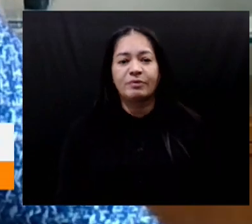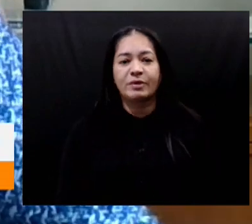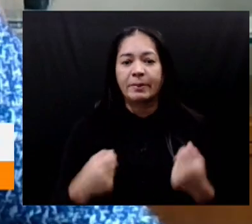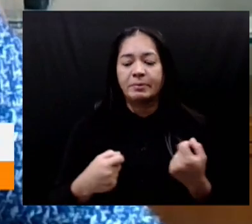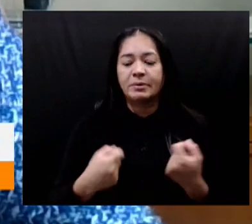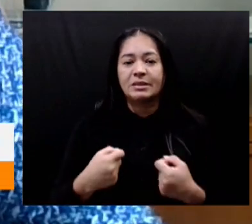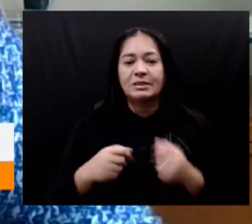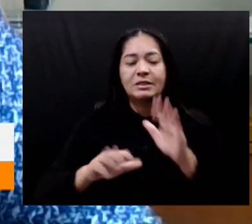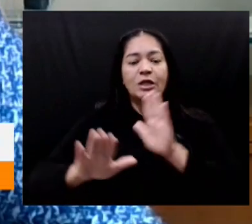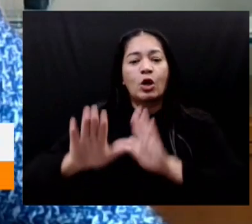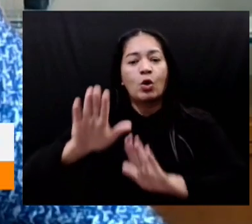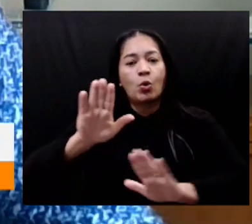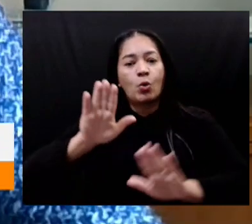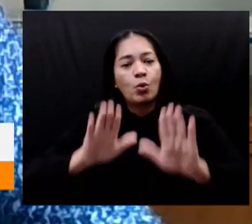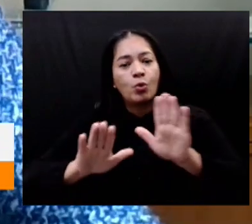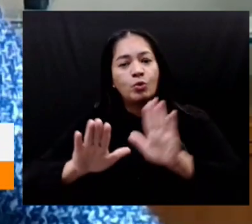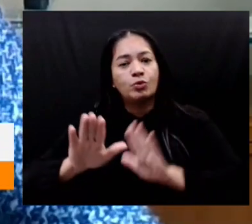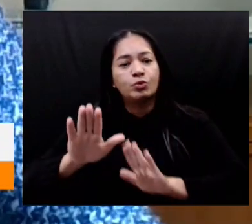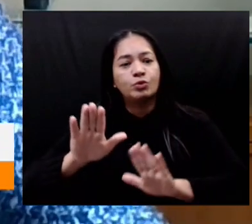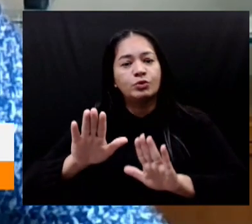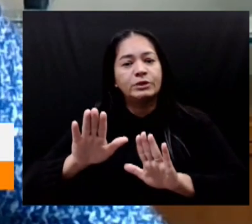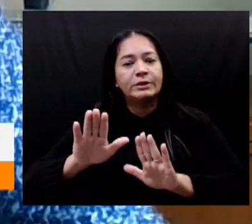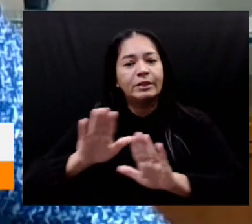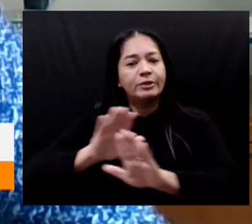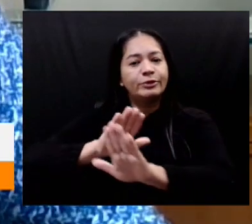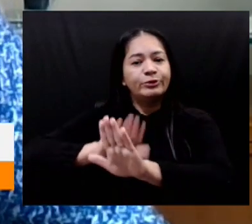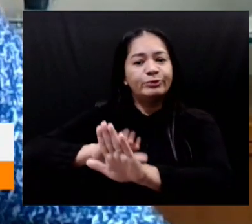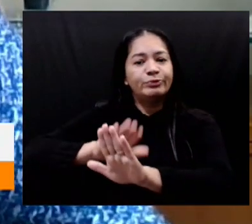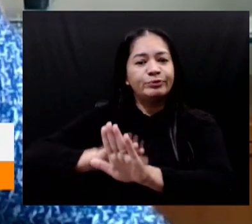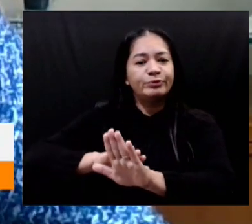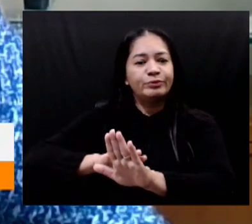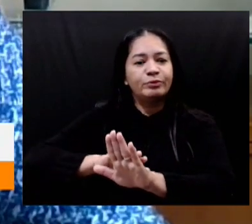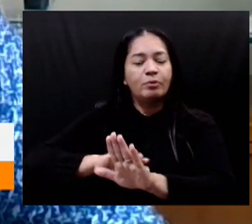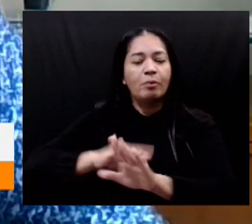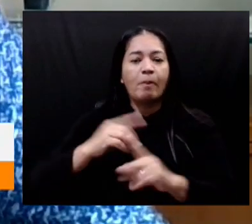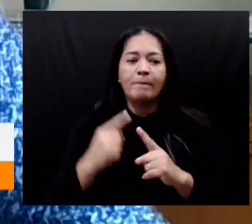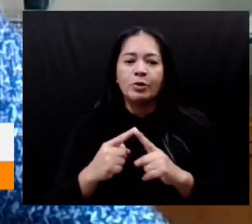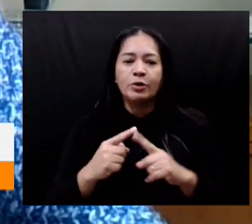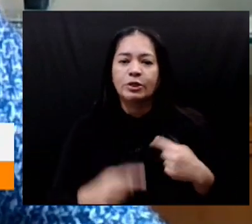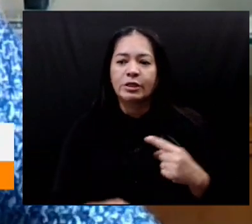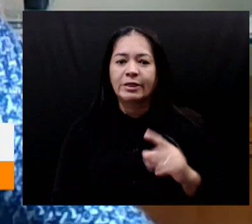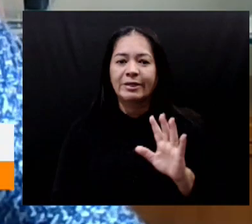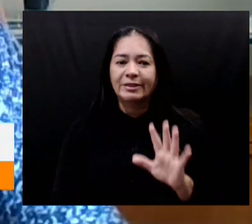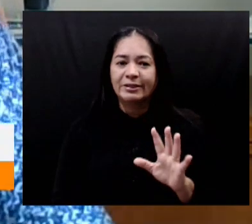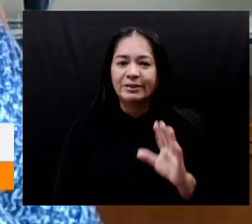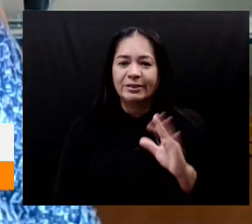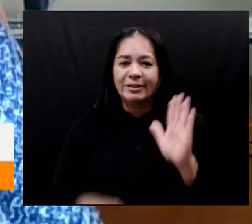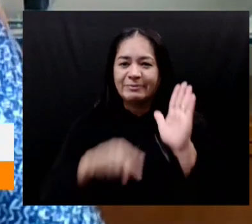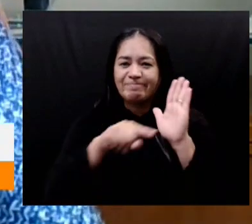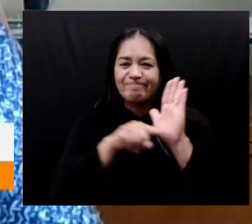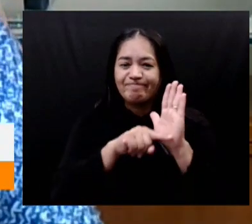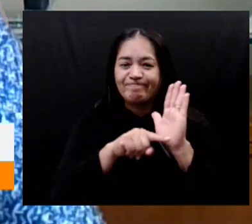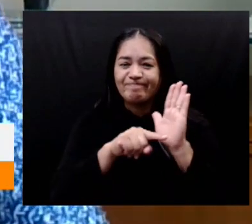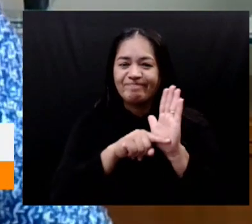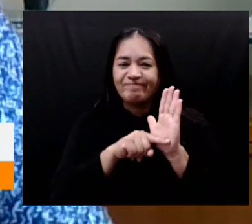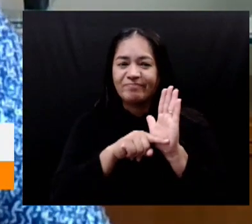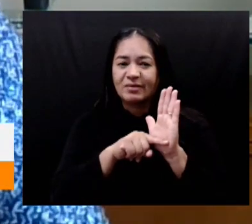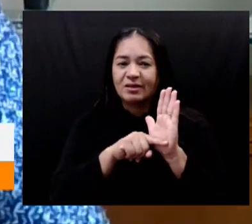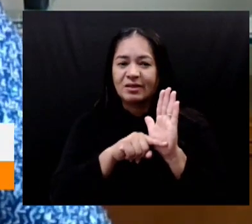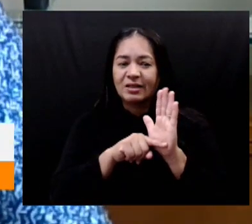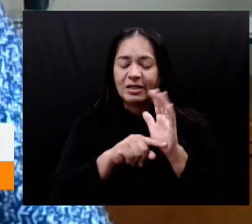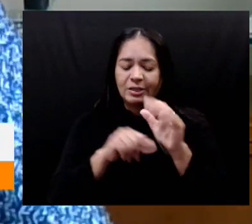essa contabilidade oculta, porque quando ela é negativa, ela vai se tornando uma espécie